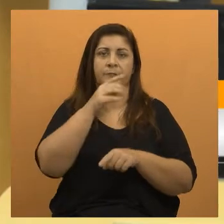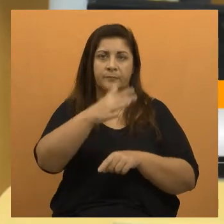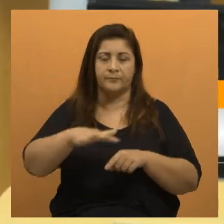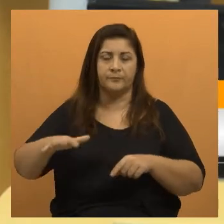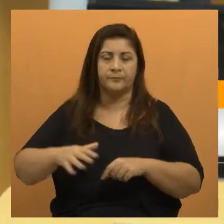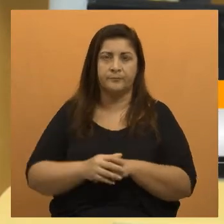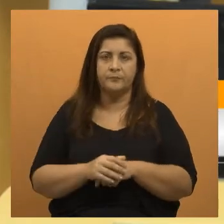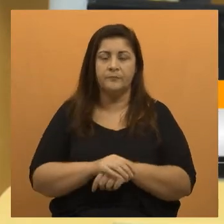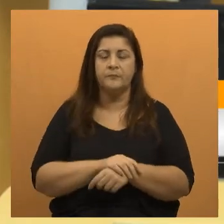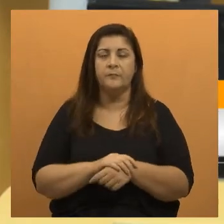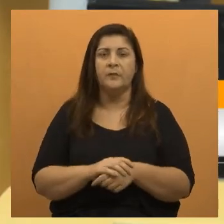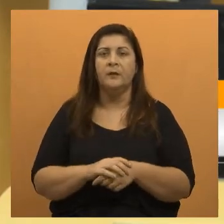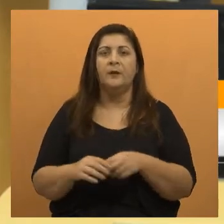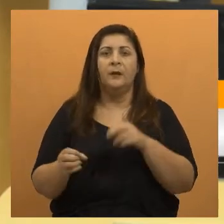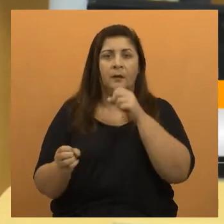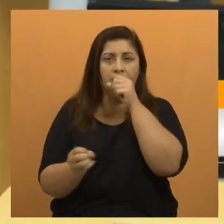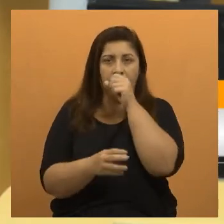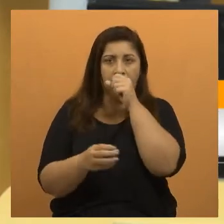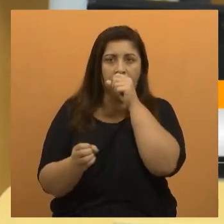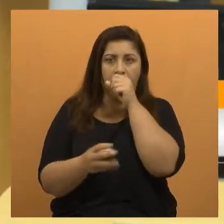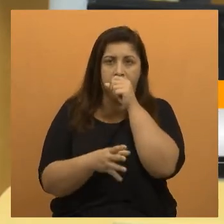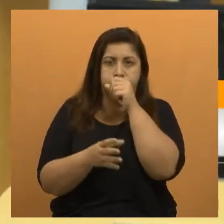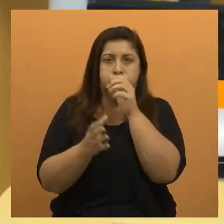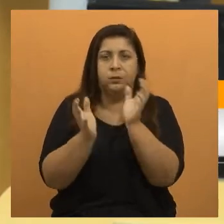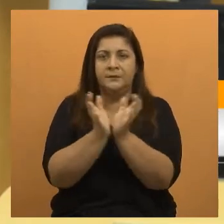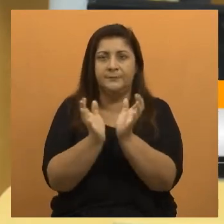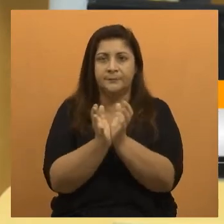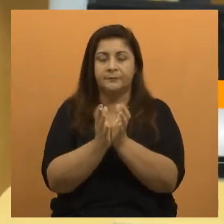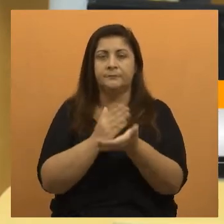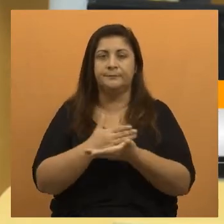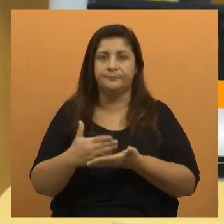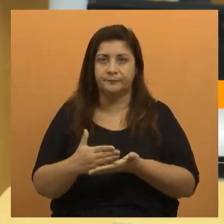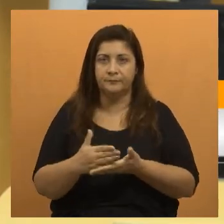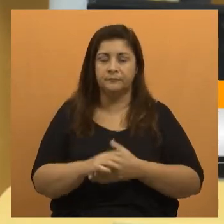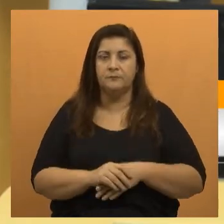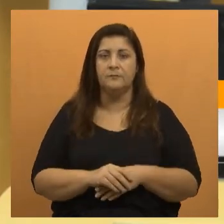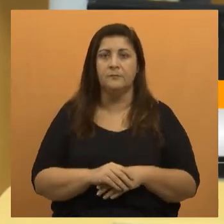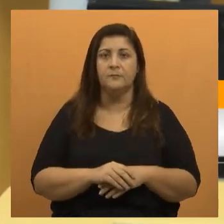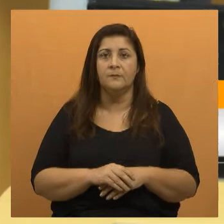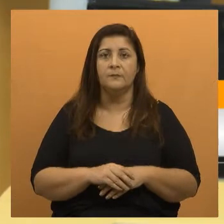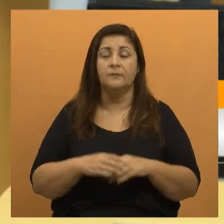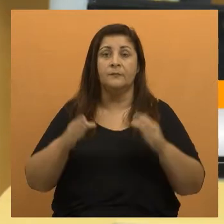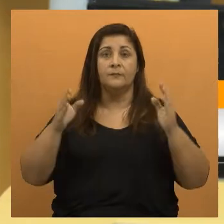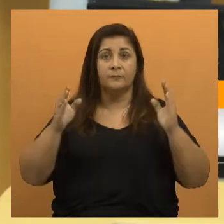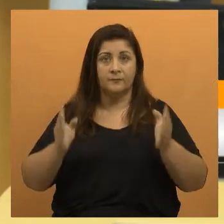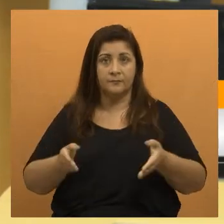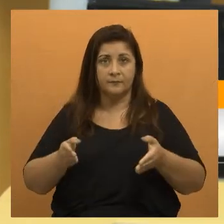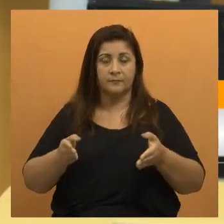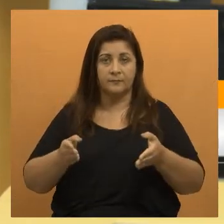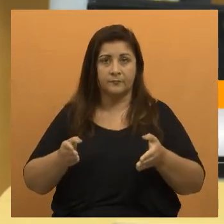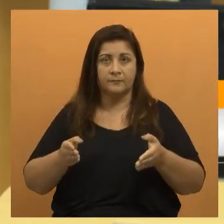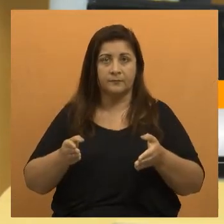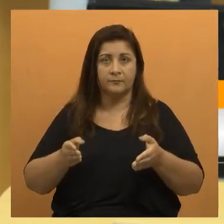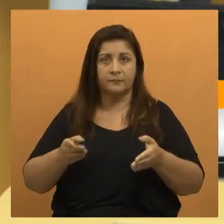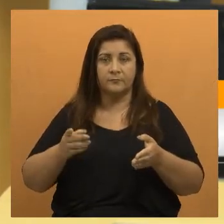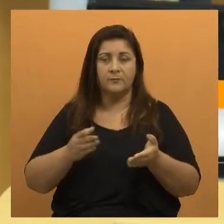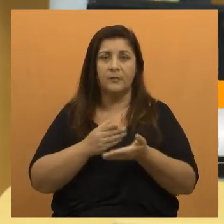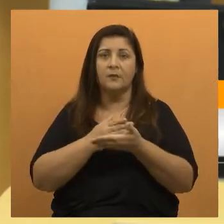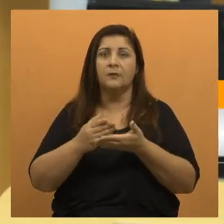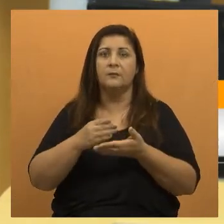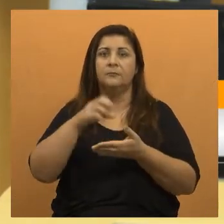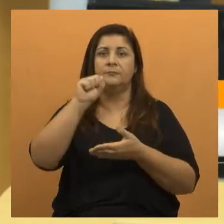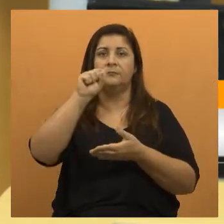têm sido homologados. E o mais recente foi a nossa região, foi a cidade vizinha de Santa